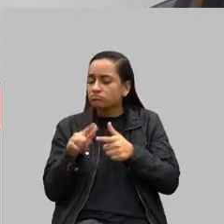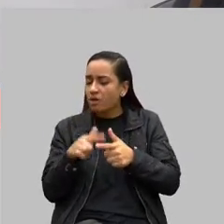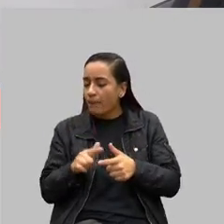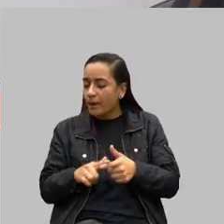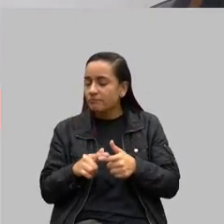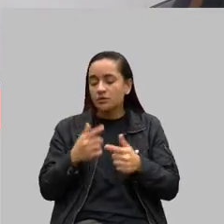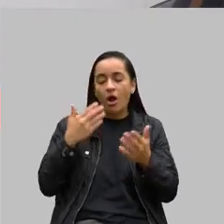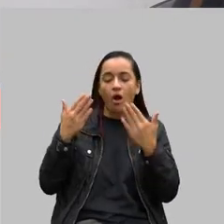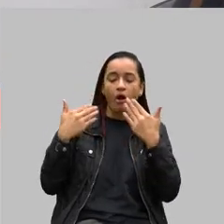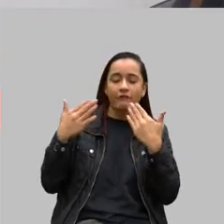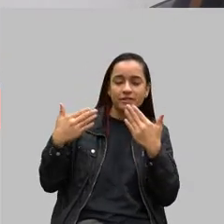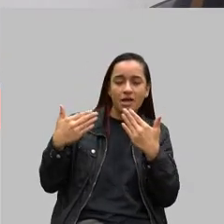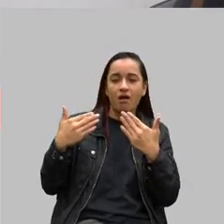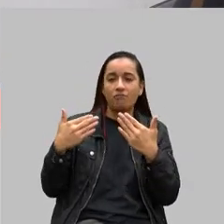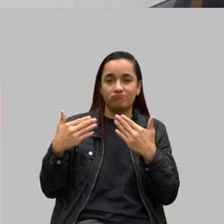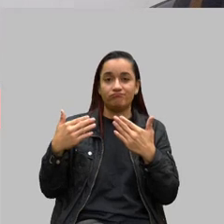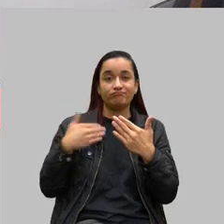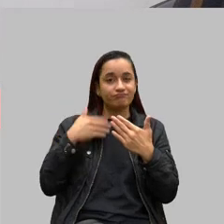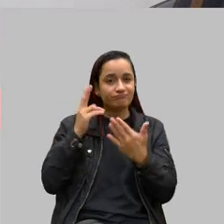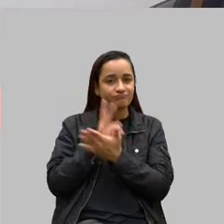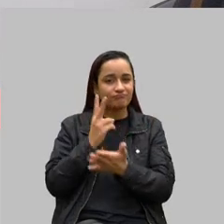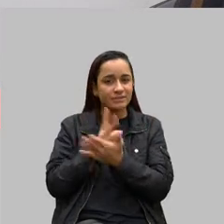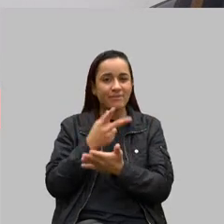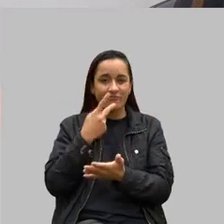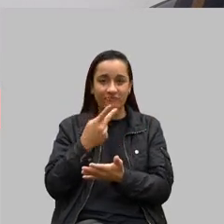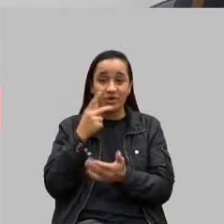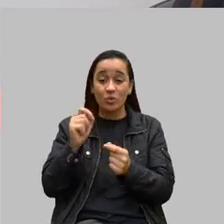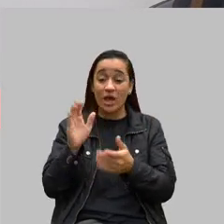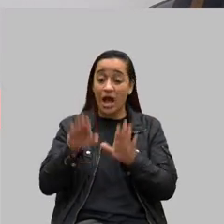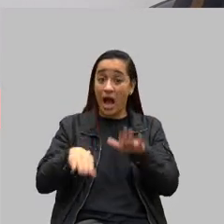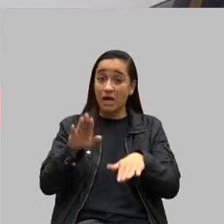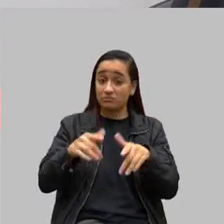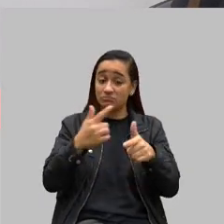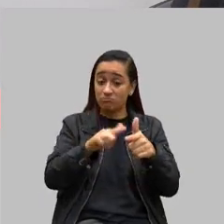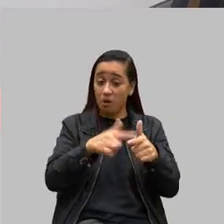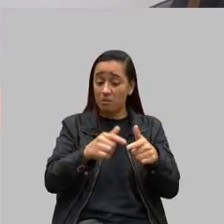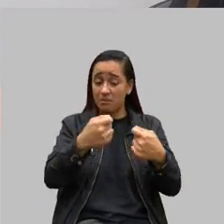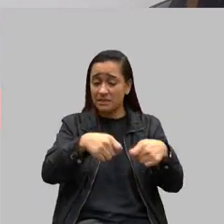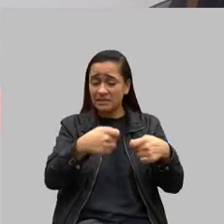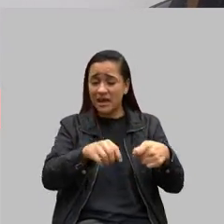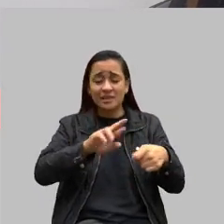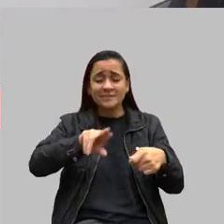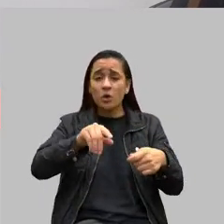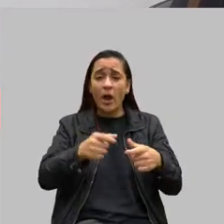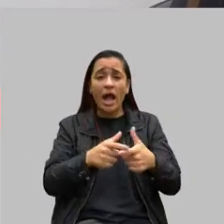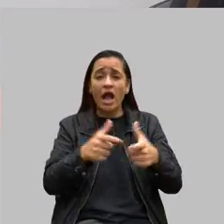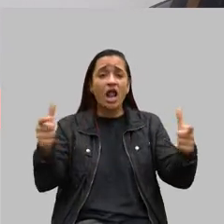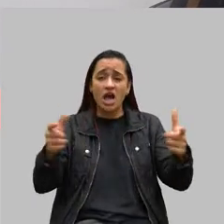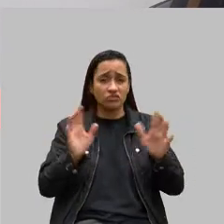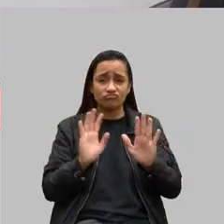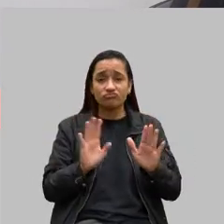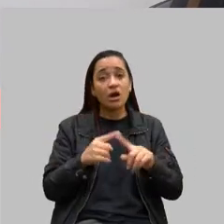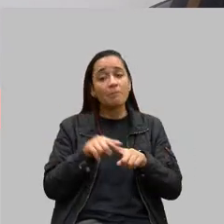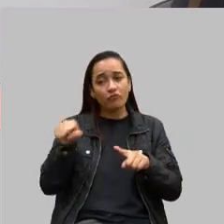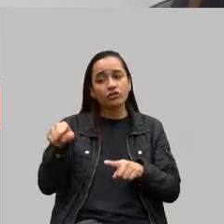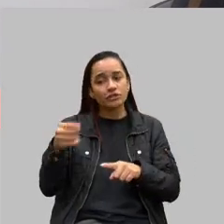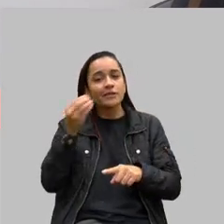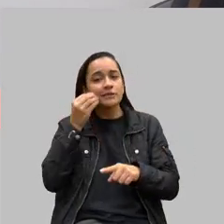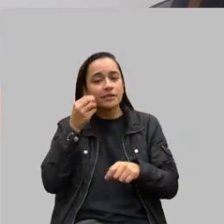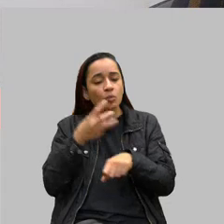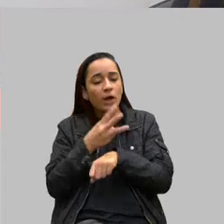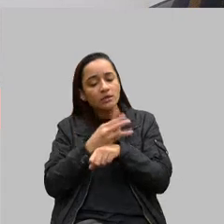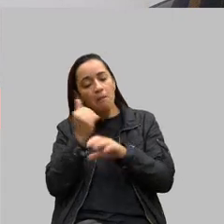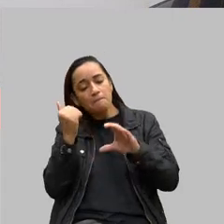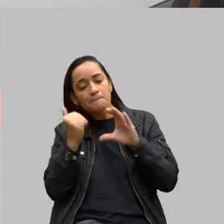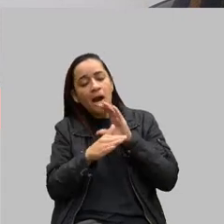falo que direto em demandas que nem muitas vezes nem são grandes vamos assim dizer eh você manda um WhatsApp falando